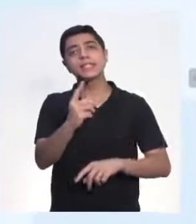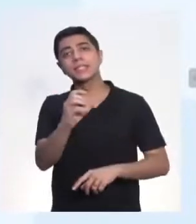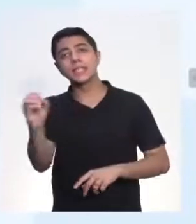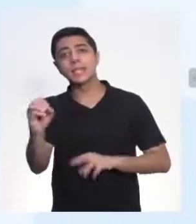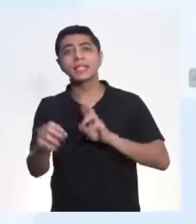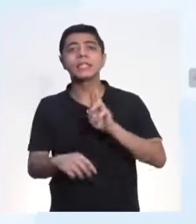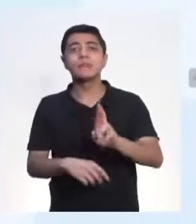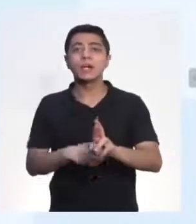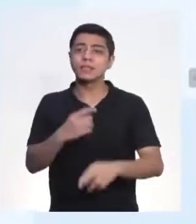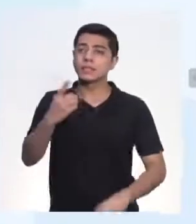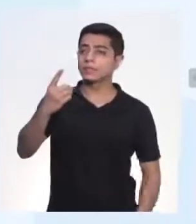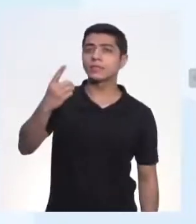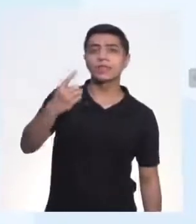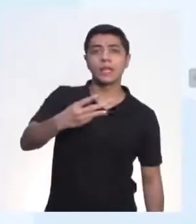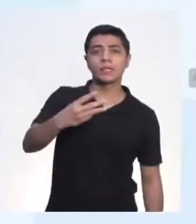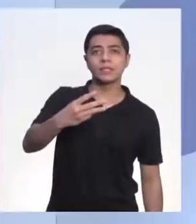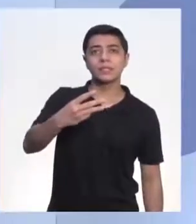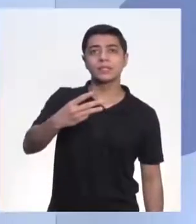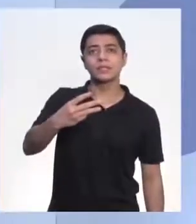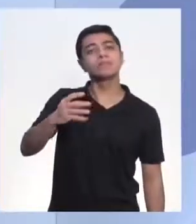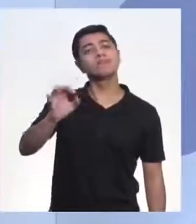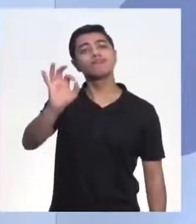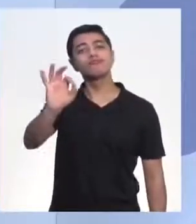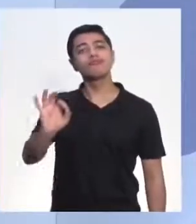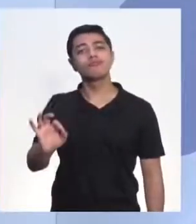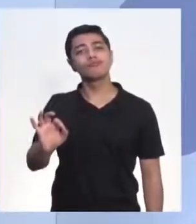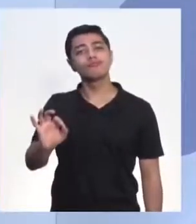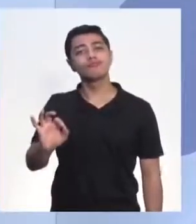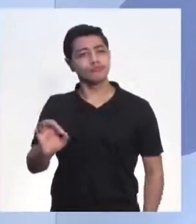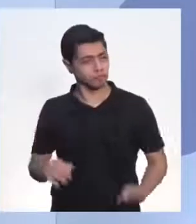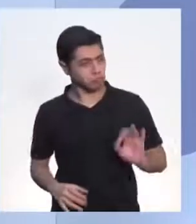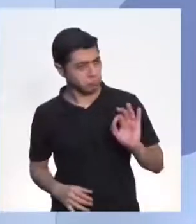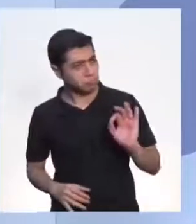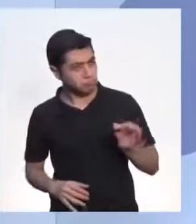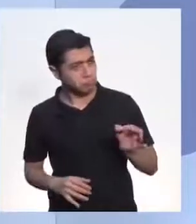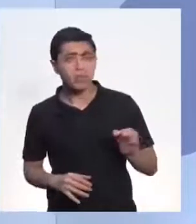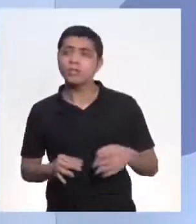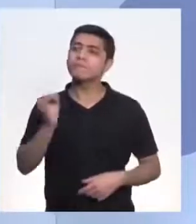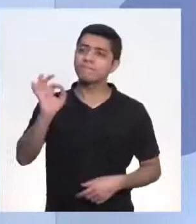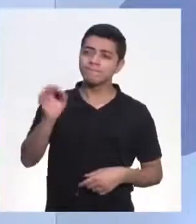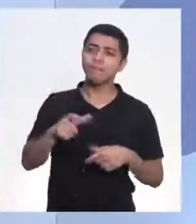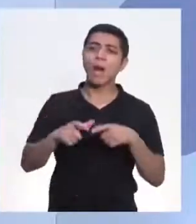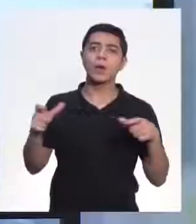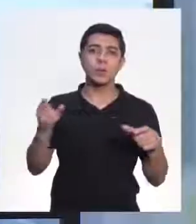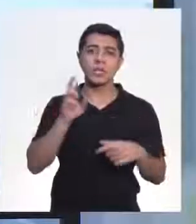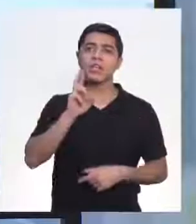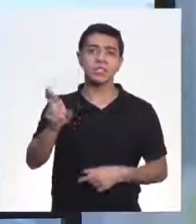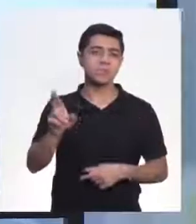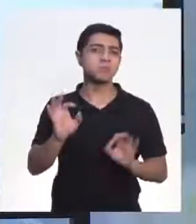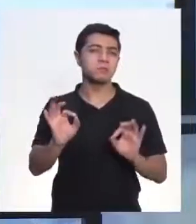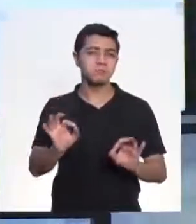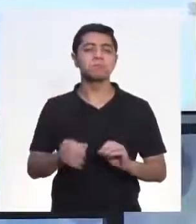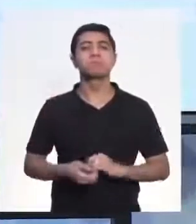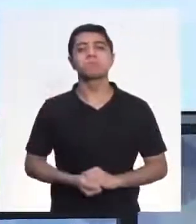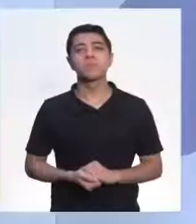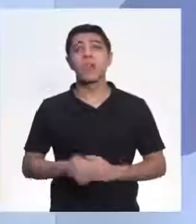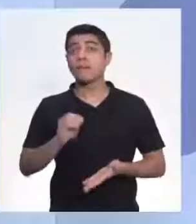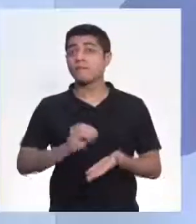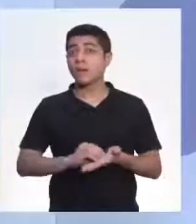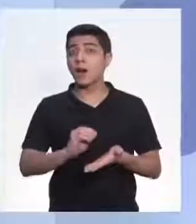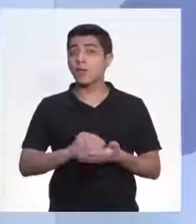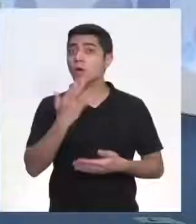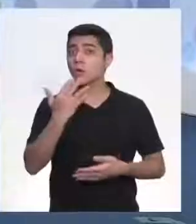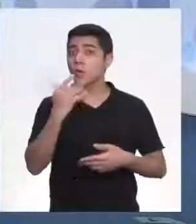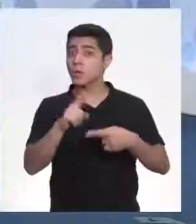Beleza? Que é o que eles acertaram bonitinho, certo, Jonas? Sim, a maioria respondeu isso mesmo. Tá, então faltam 2 cores ainda. Vamos que